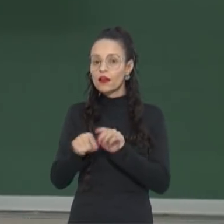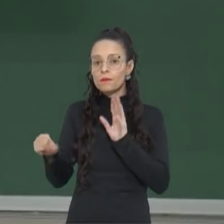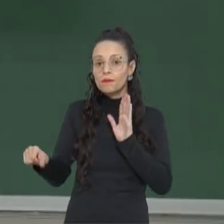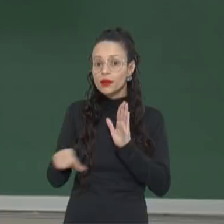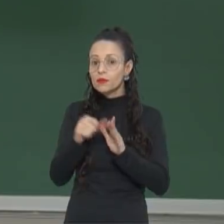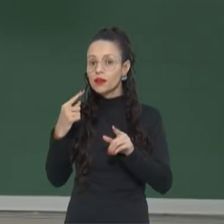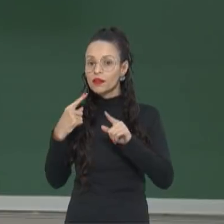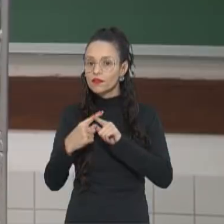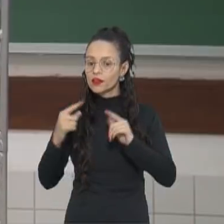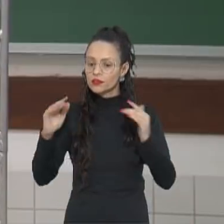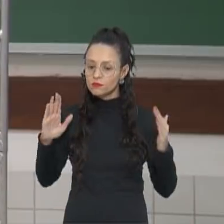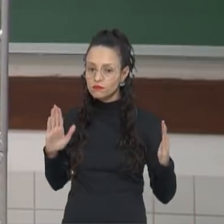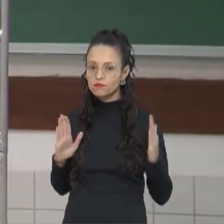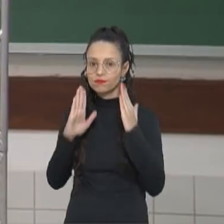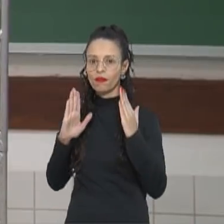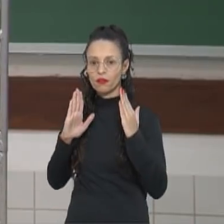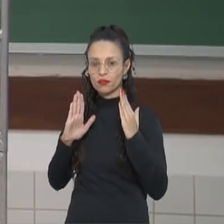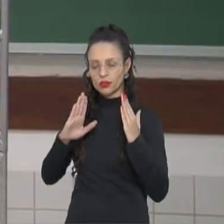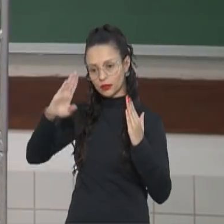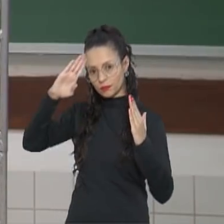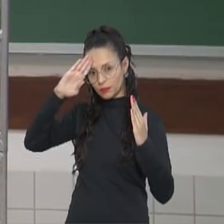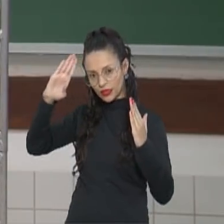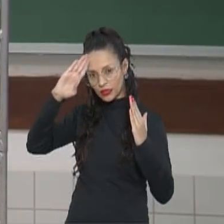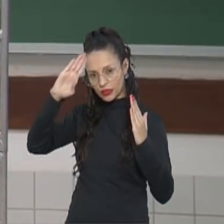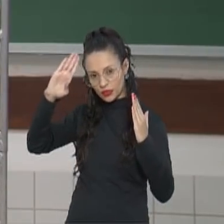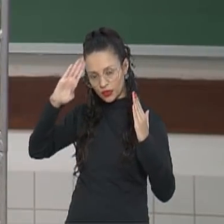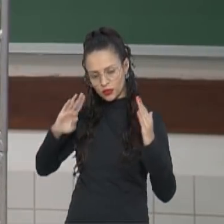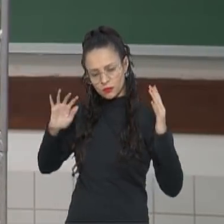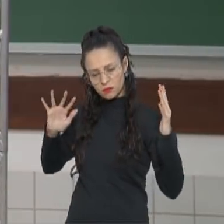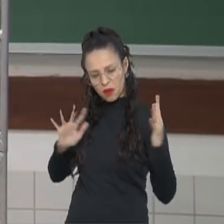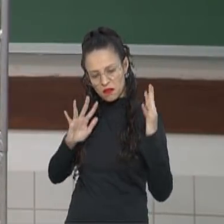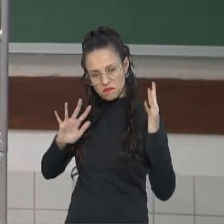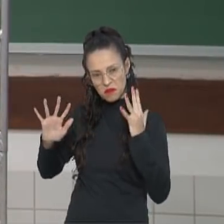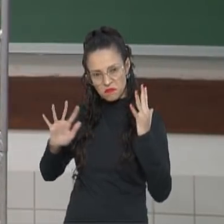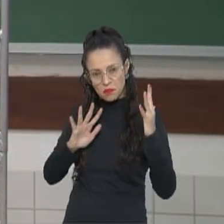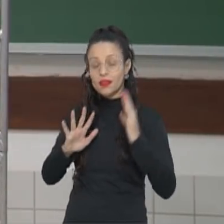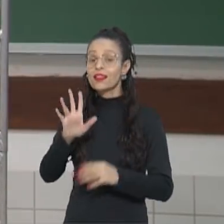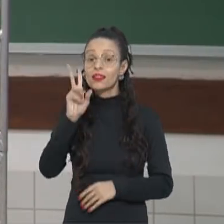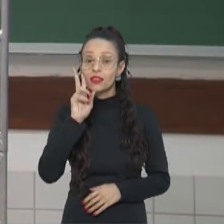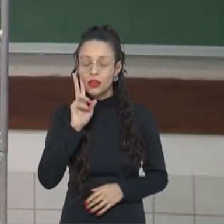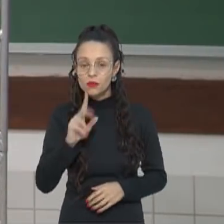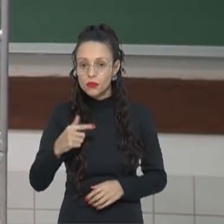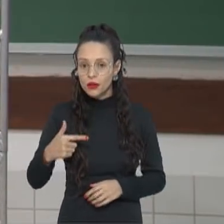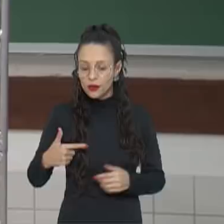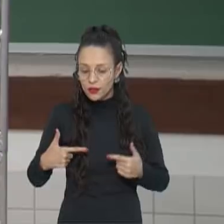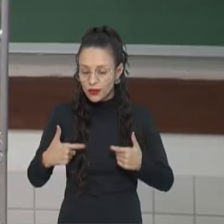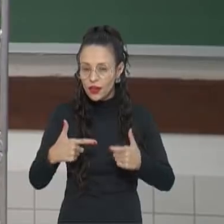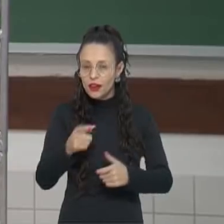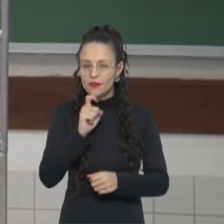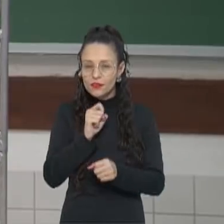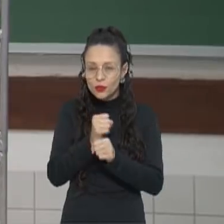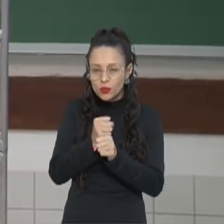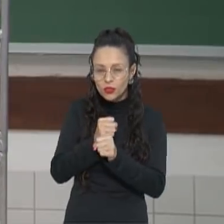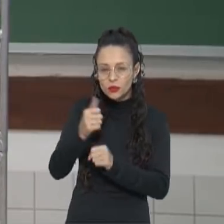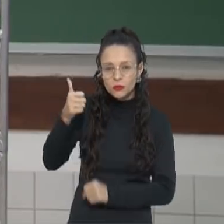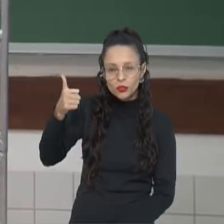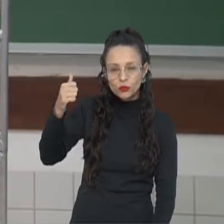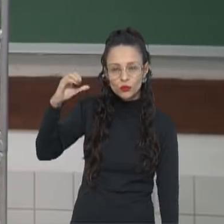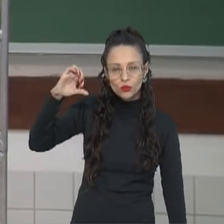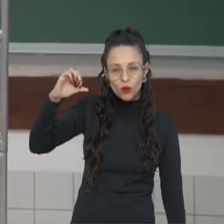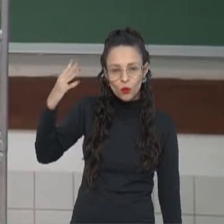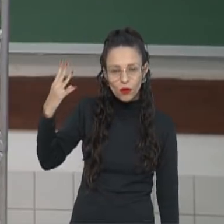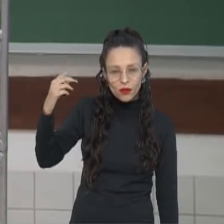houve enfrentamento militar entre eles na Guerra Fria. Então lembra a Guerra Fria, comecinho de 47 ali